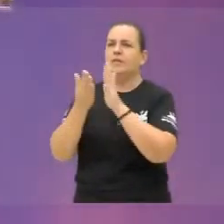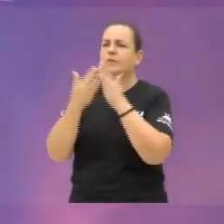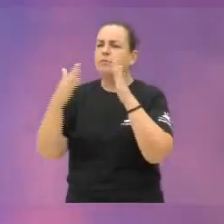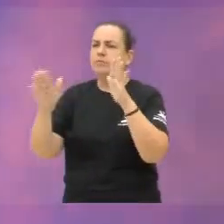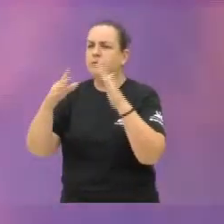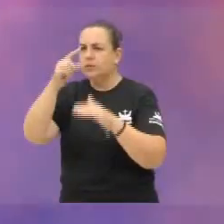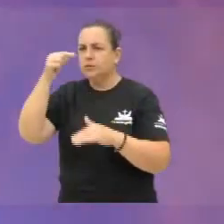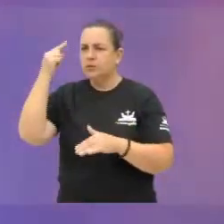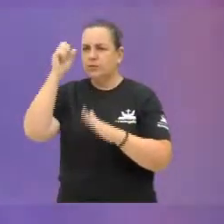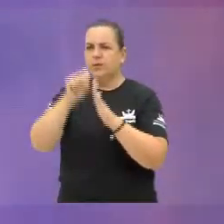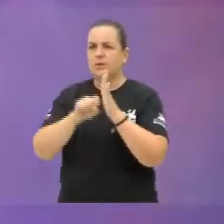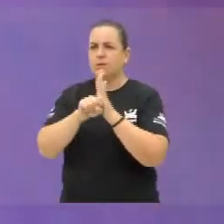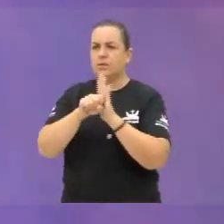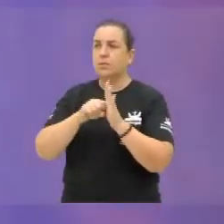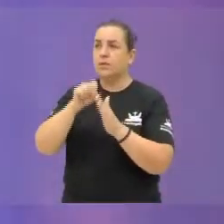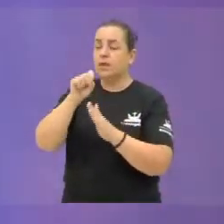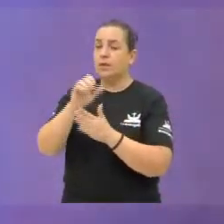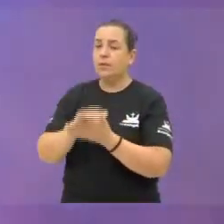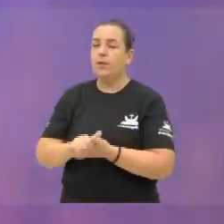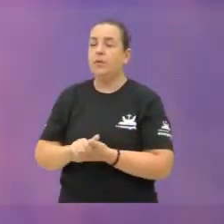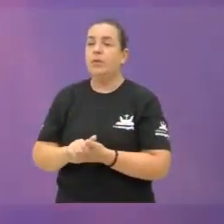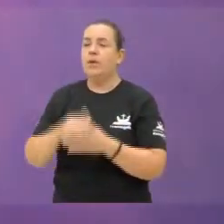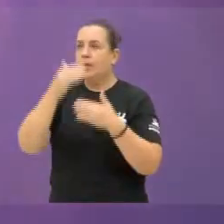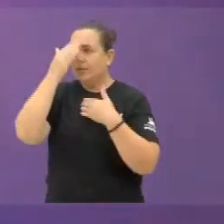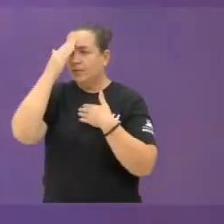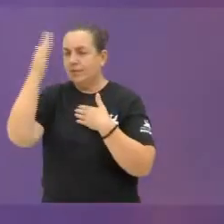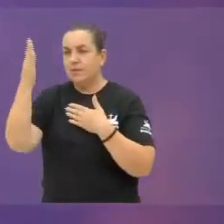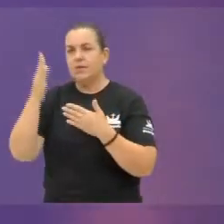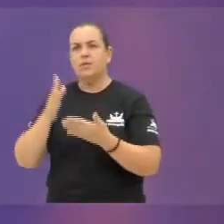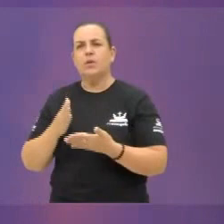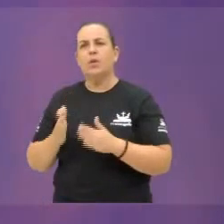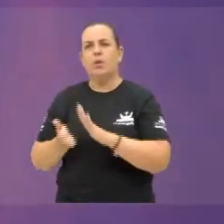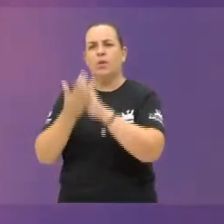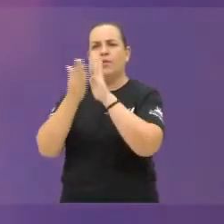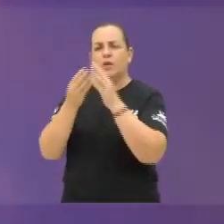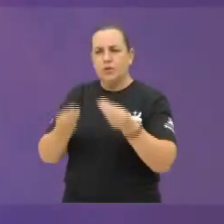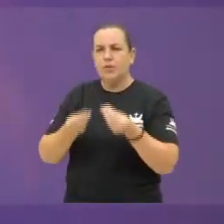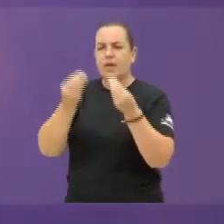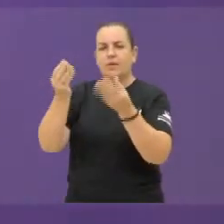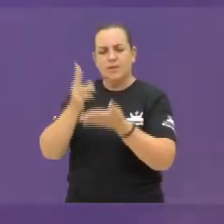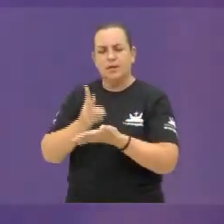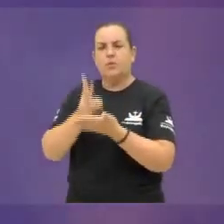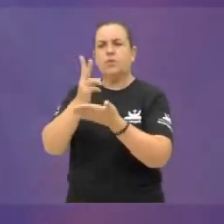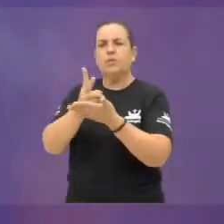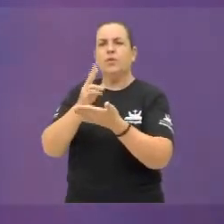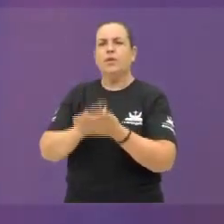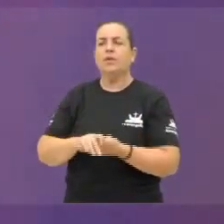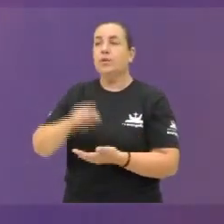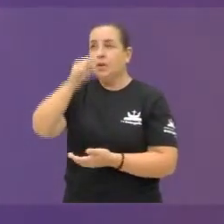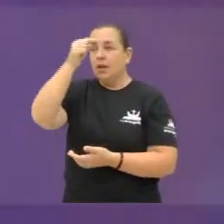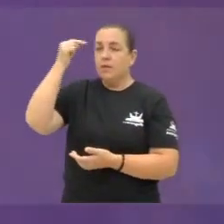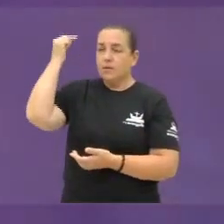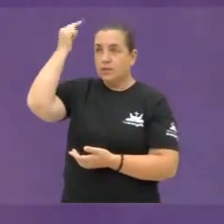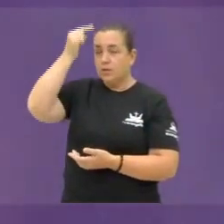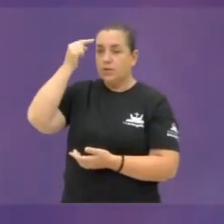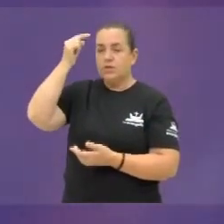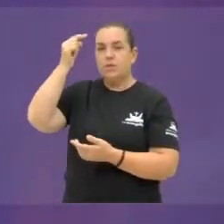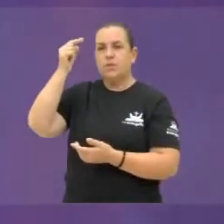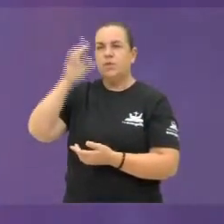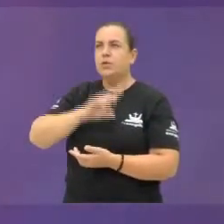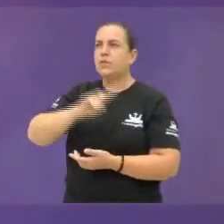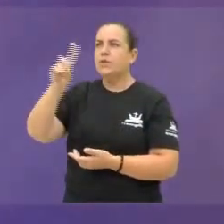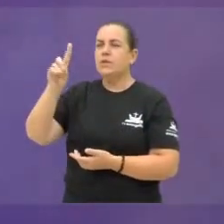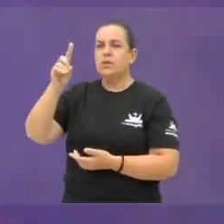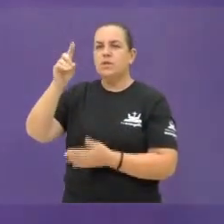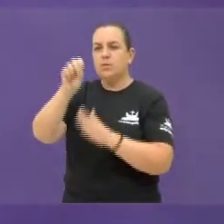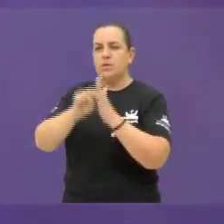Ao Santíssimo e Diviníssimo Sacramento. Graças e louvores sejam dados a todo momento. Ao Santíssimo